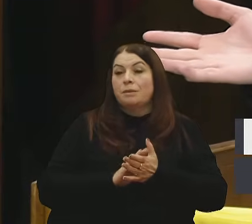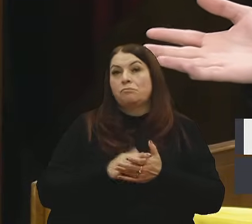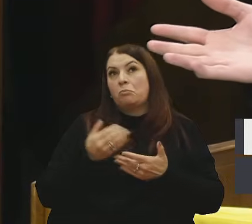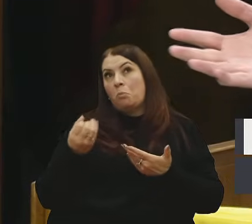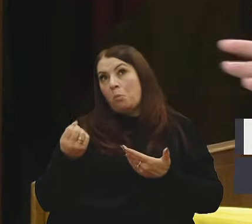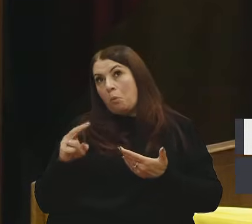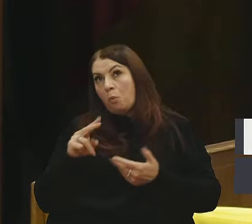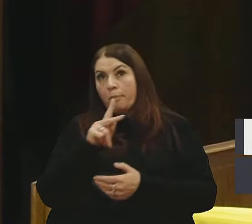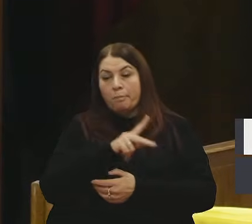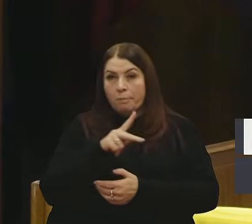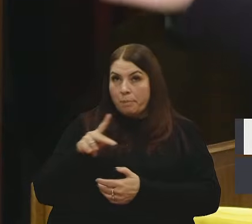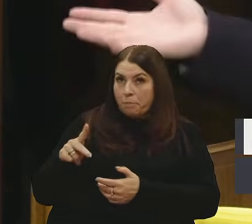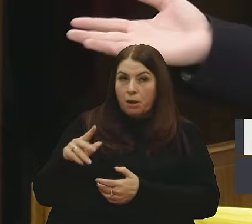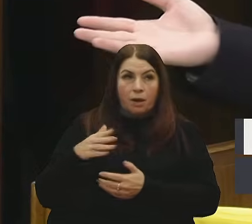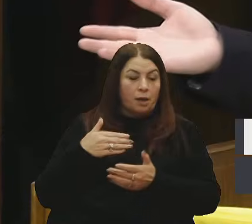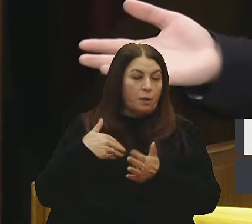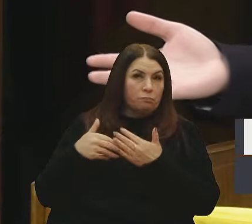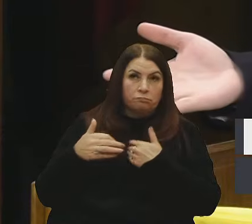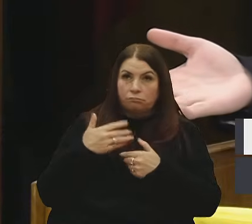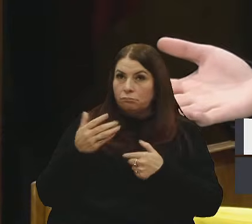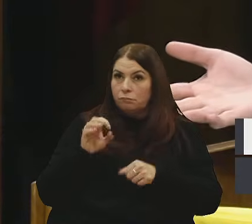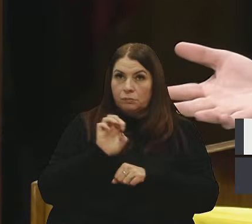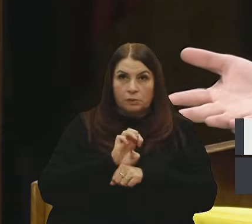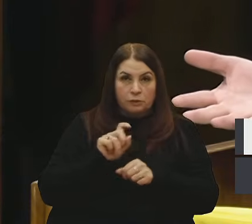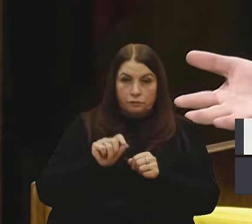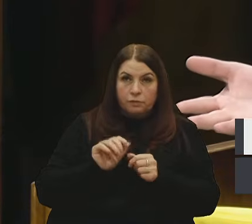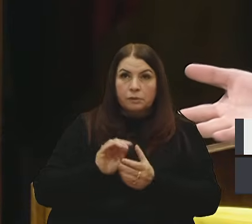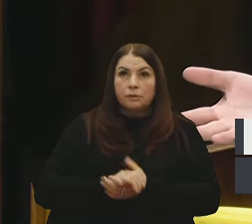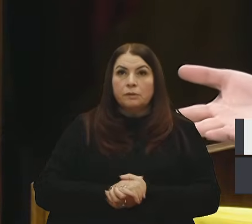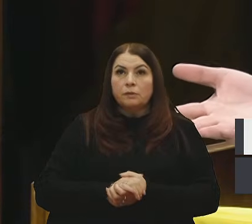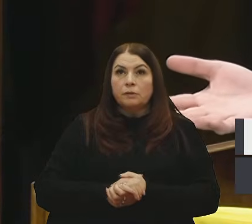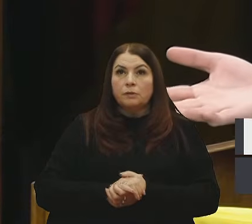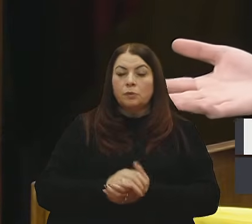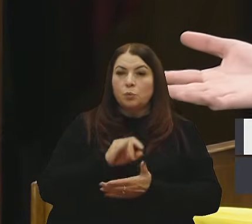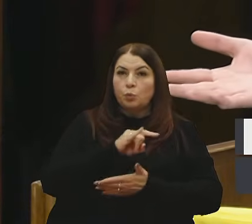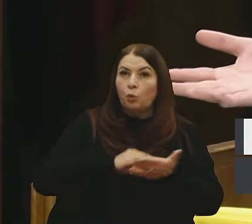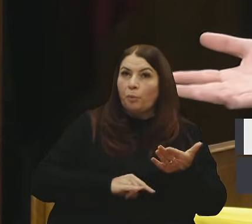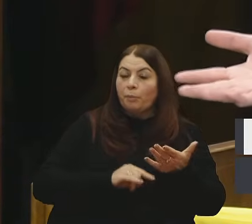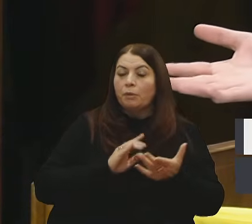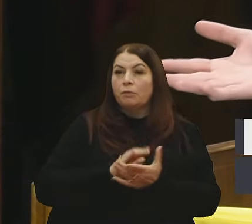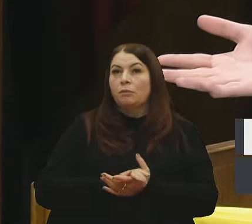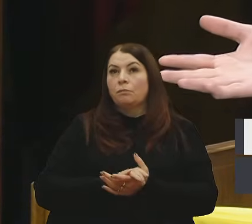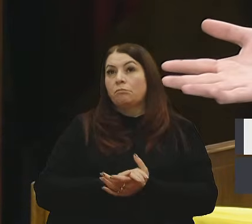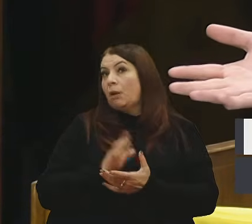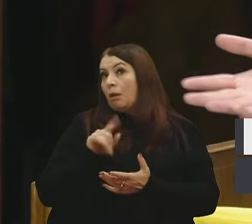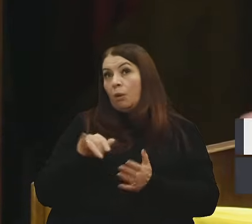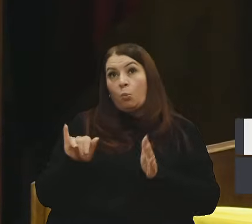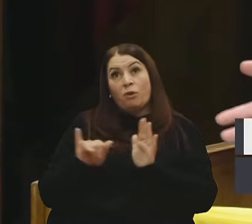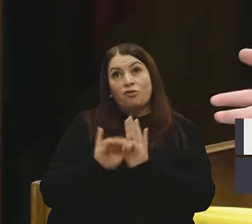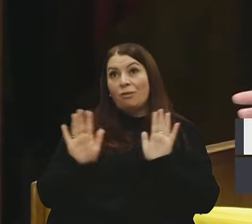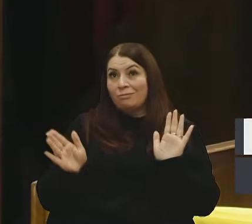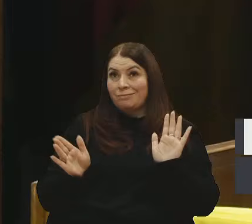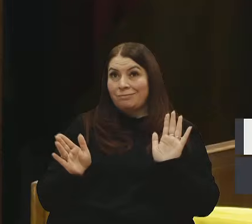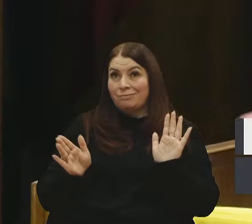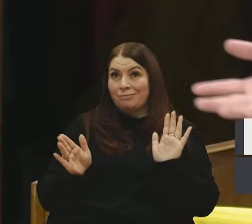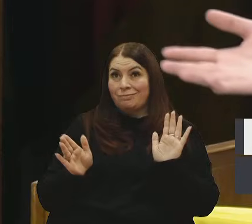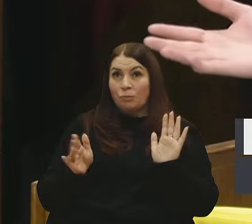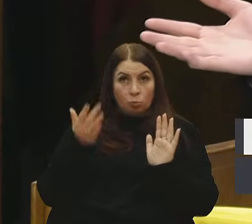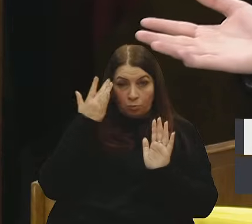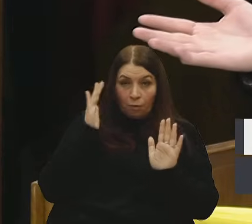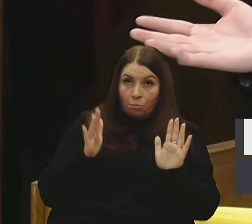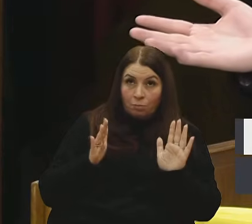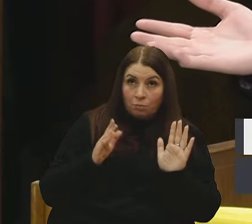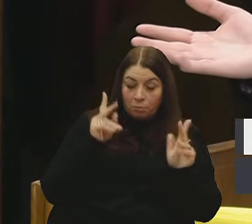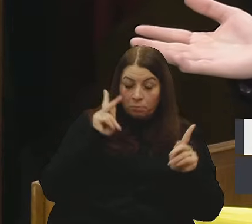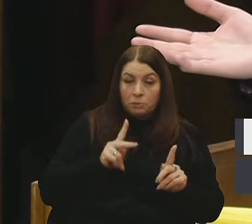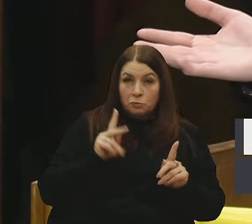uma PPP, ou seja lá o que o Estado faça, o documento é o edital. Todo mundo sabe disso. Alguém